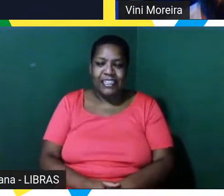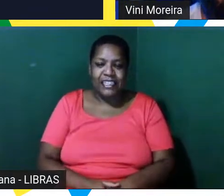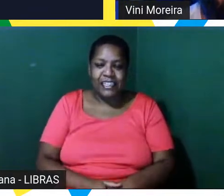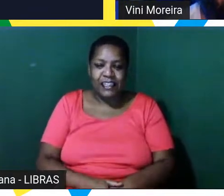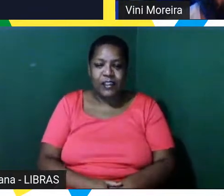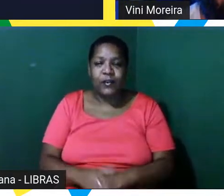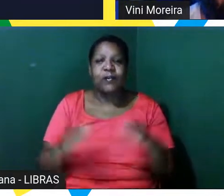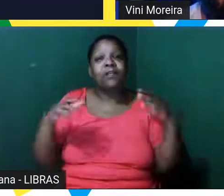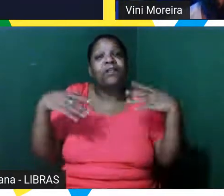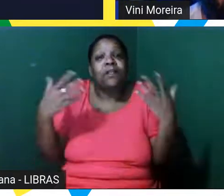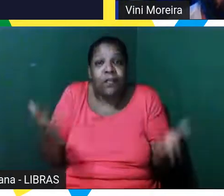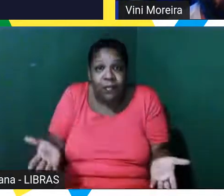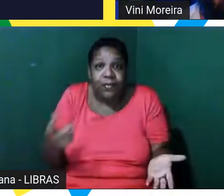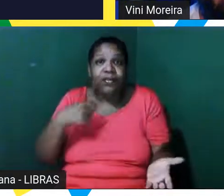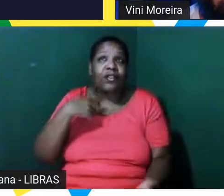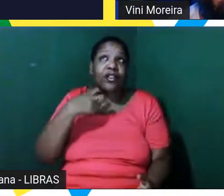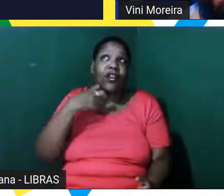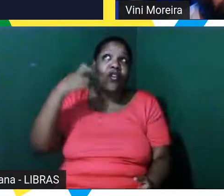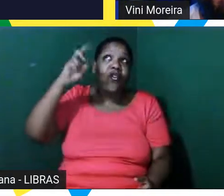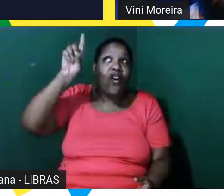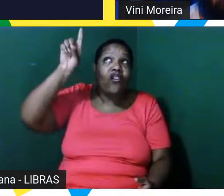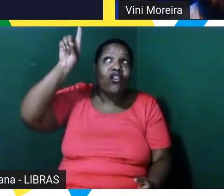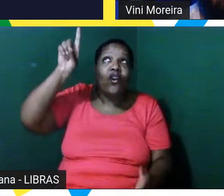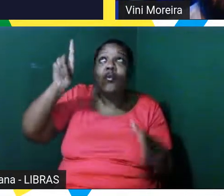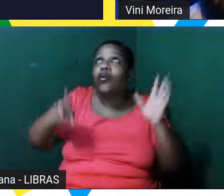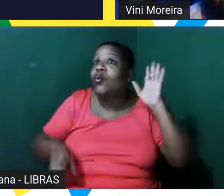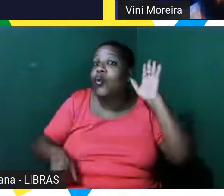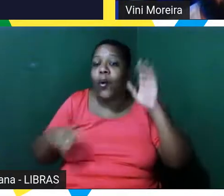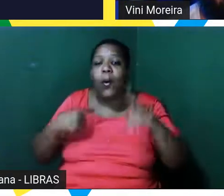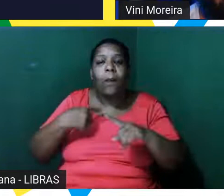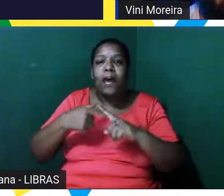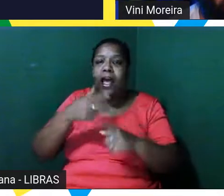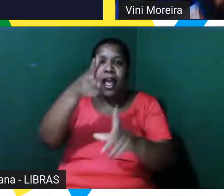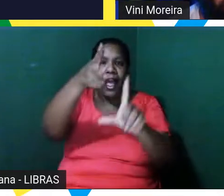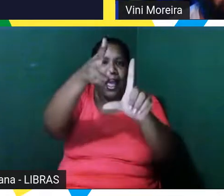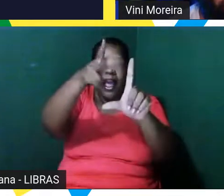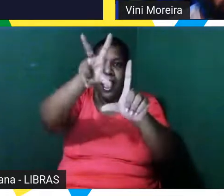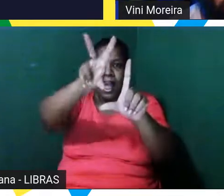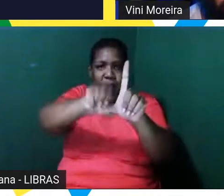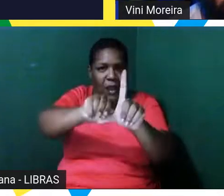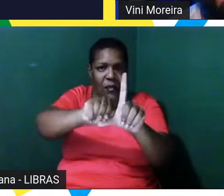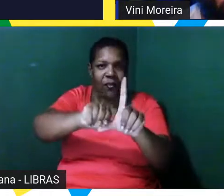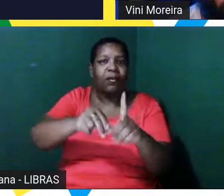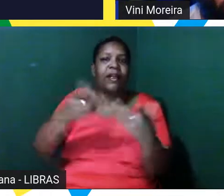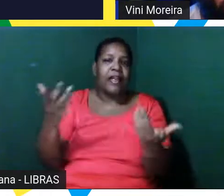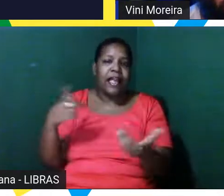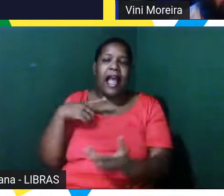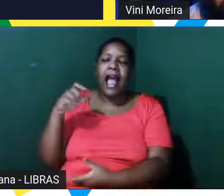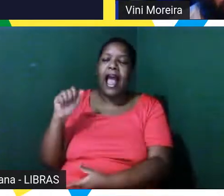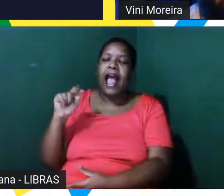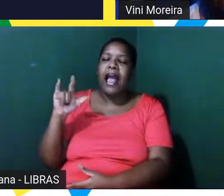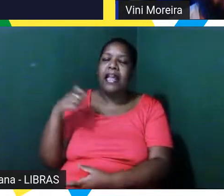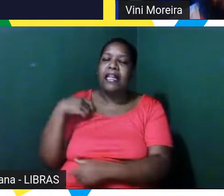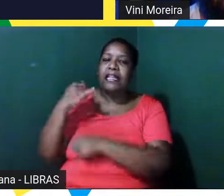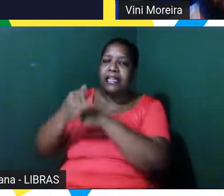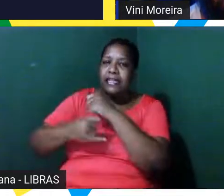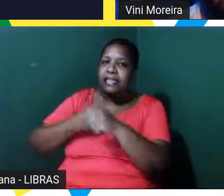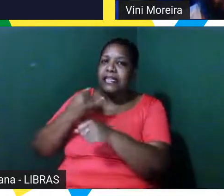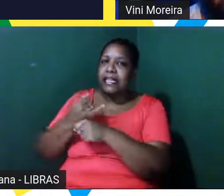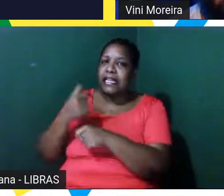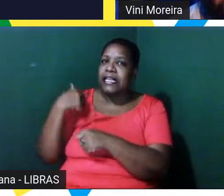então galera eu tô sem câmera hoje e Alice tá resolvendo a conexão